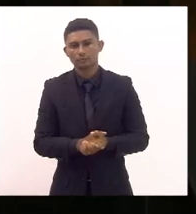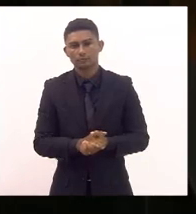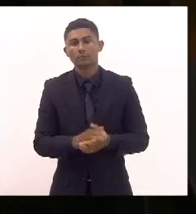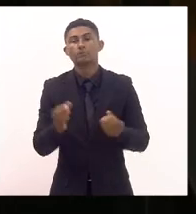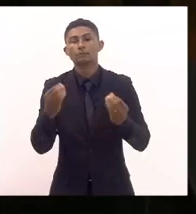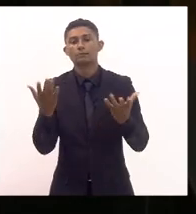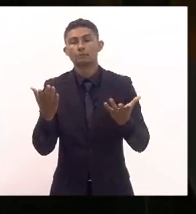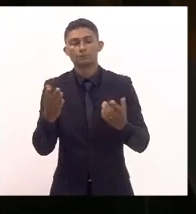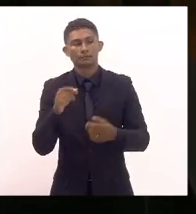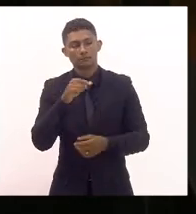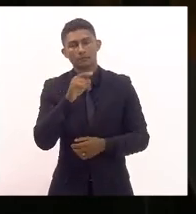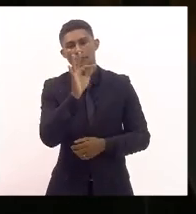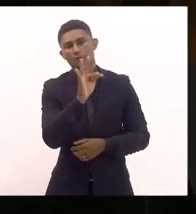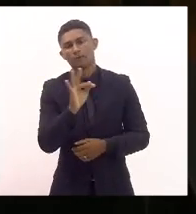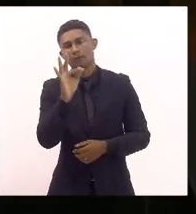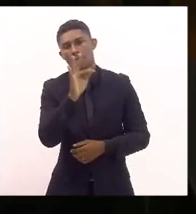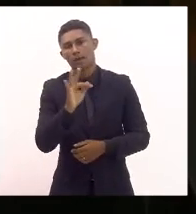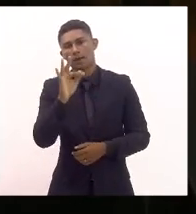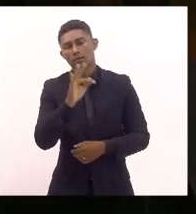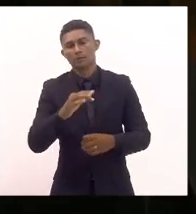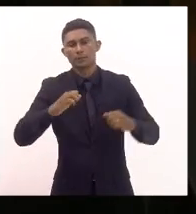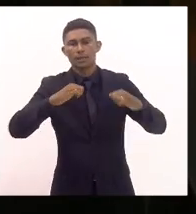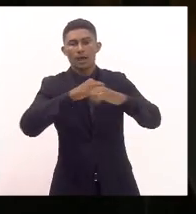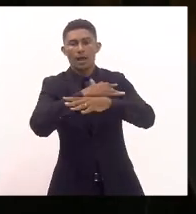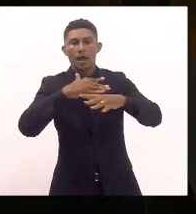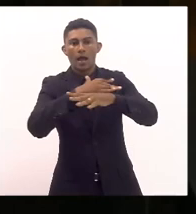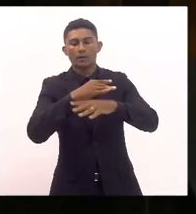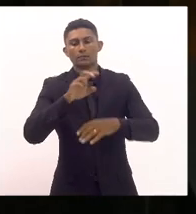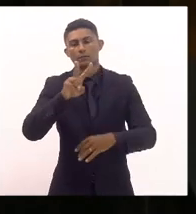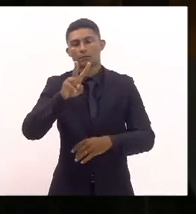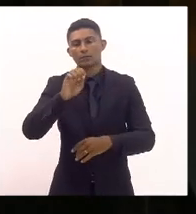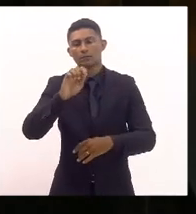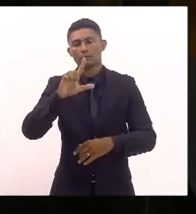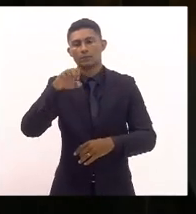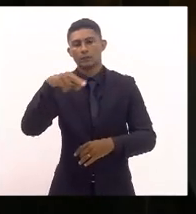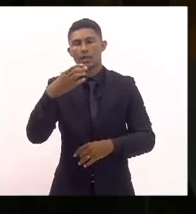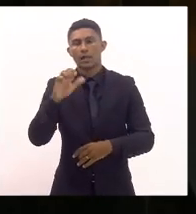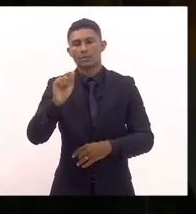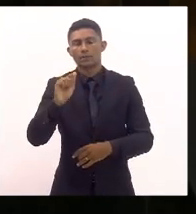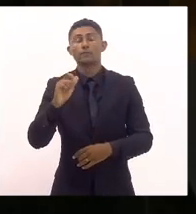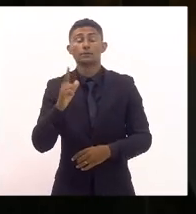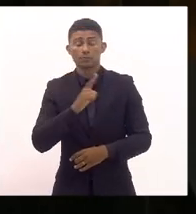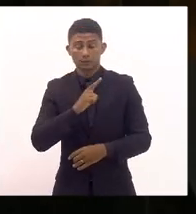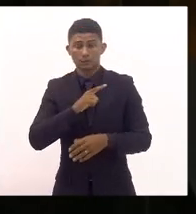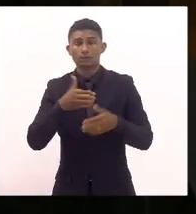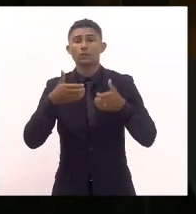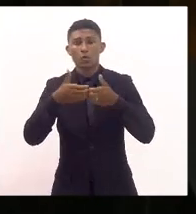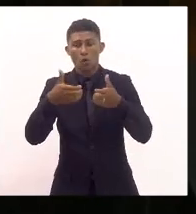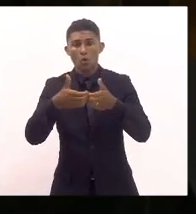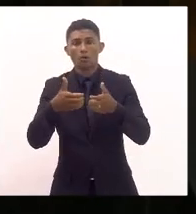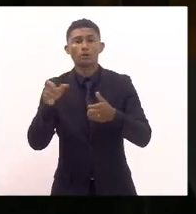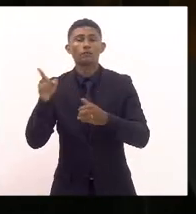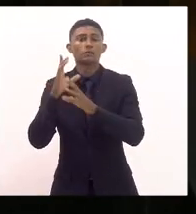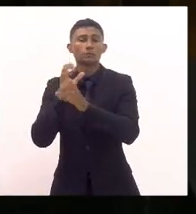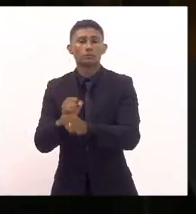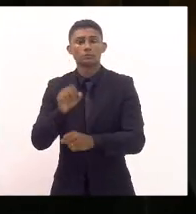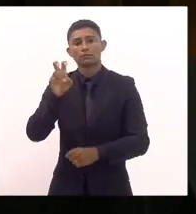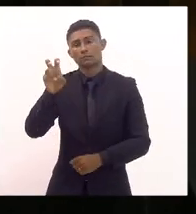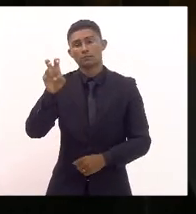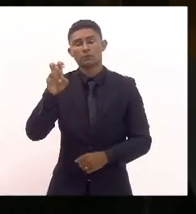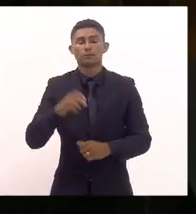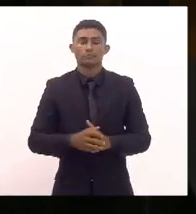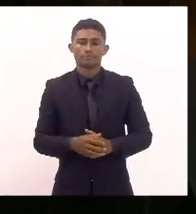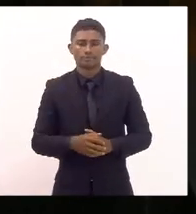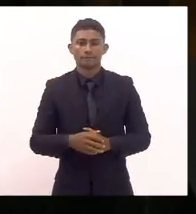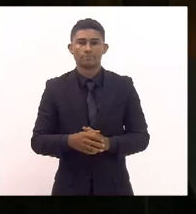fazer a faculdade em Valença só de patis São cinco ônibus que sai em cada